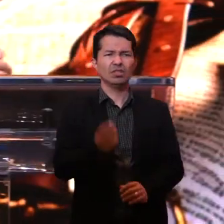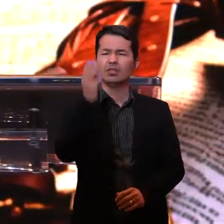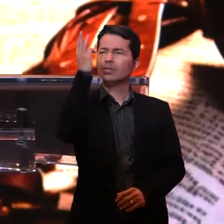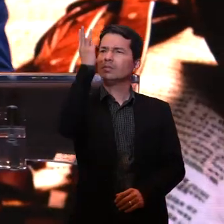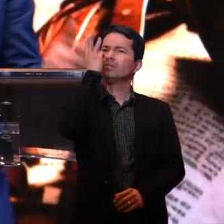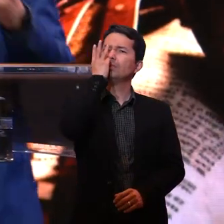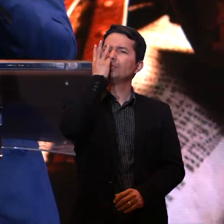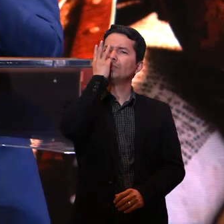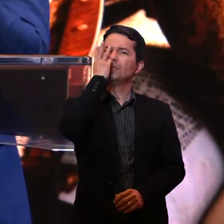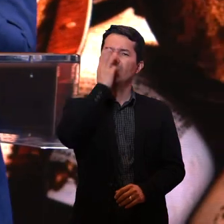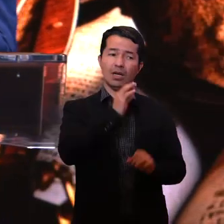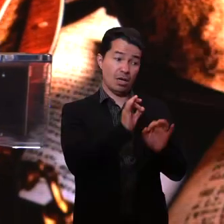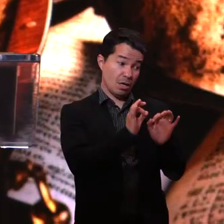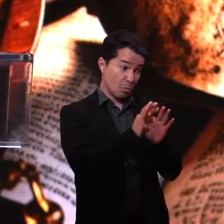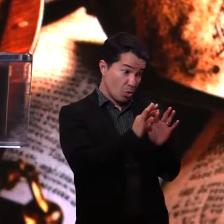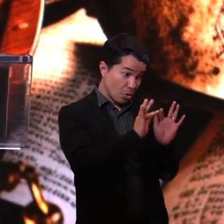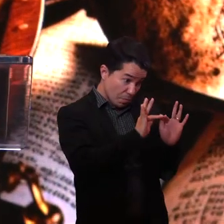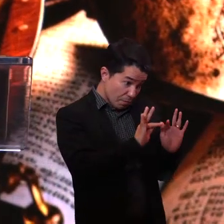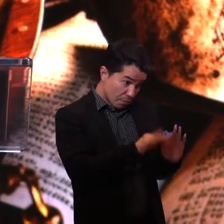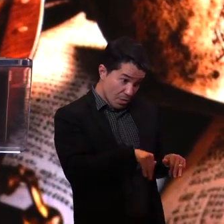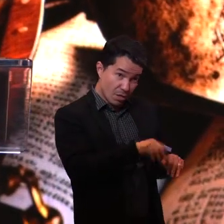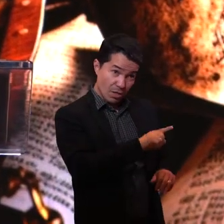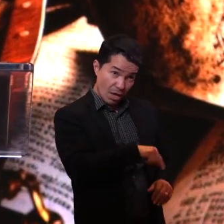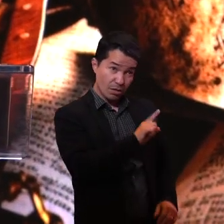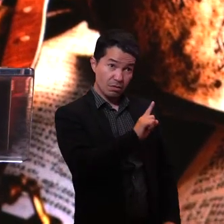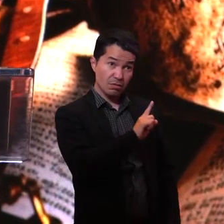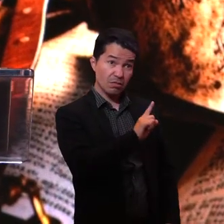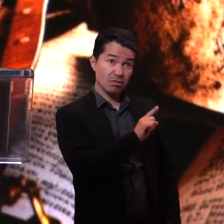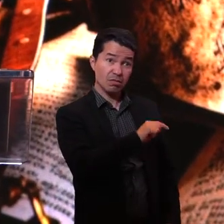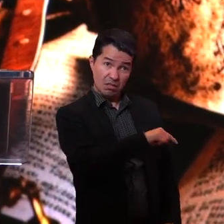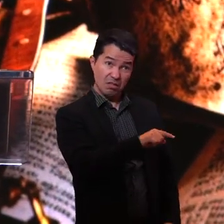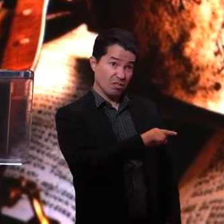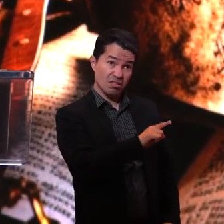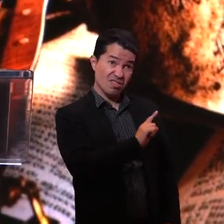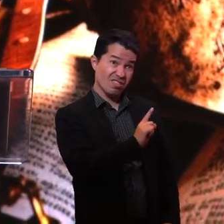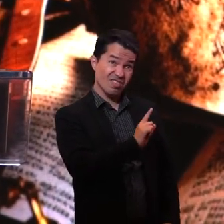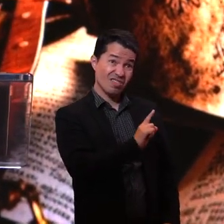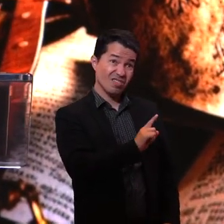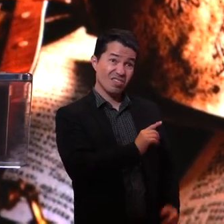a história assim. Ele vai começar a falar agora